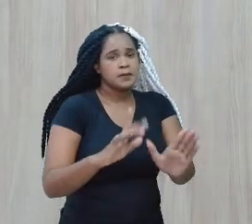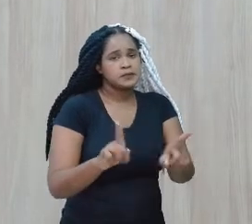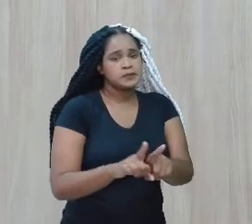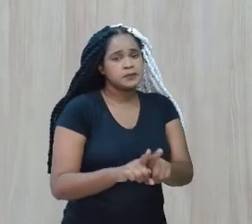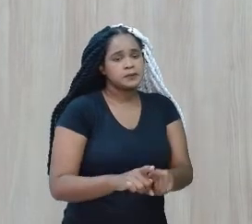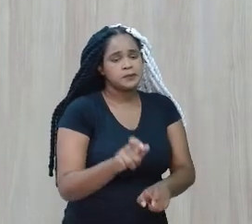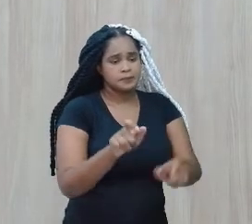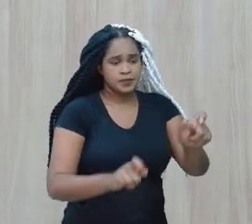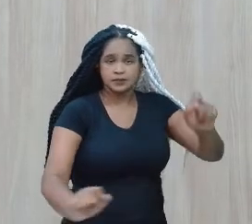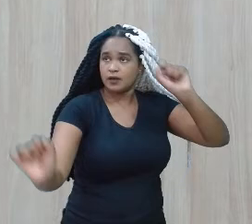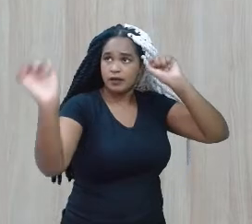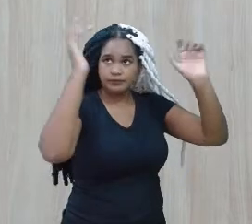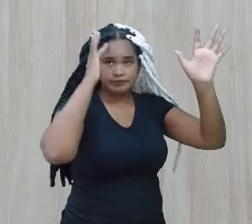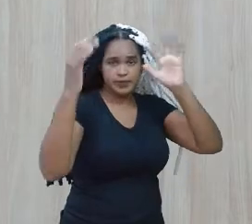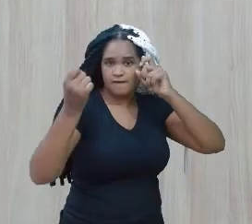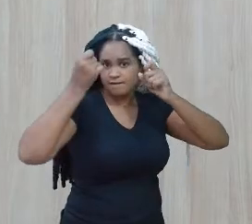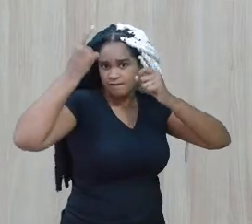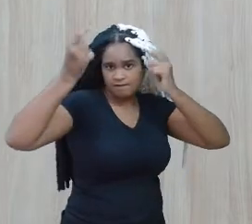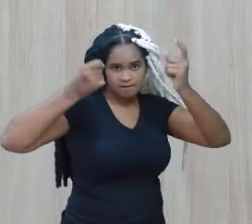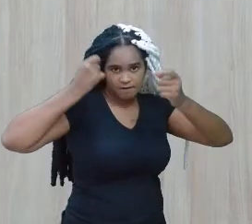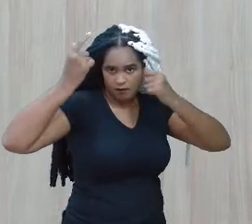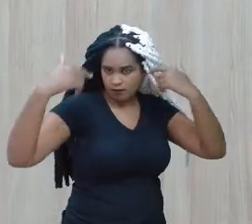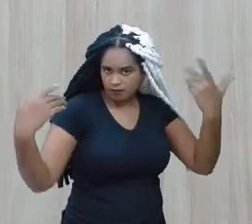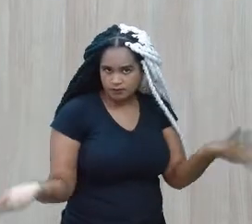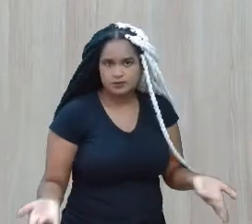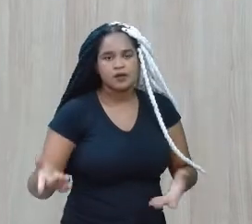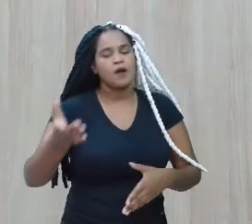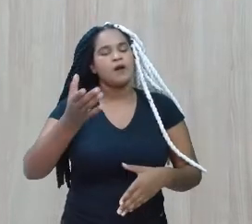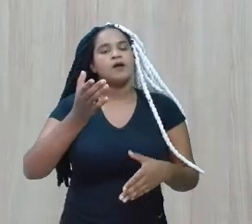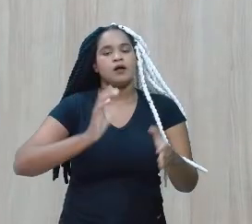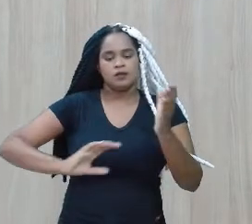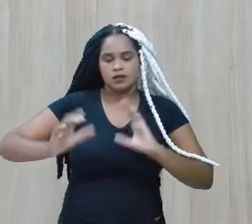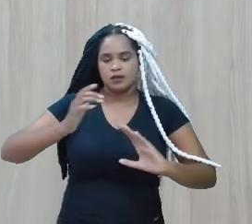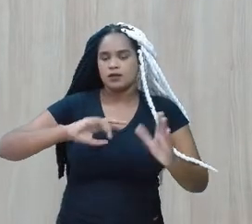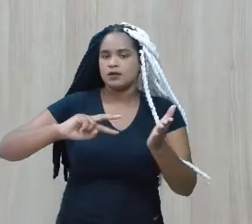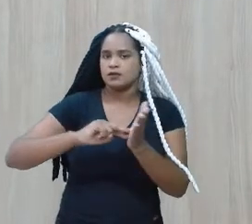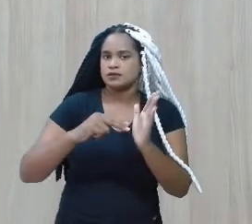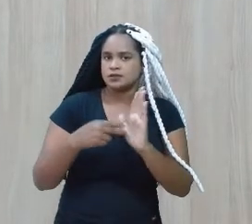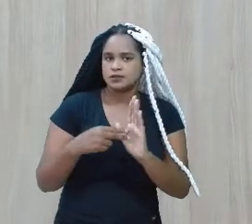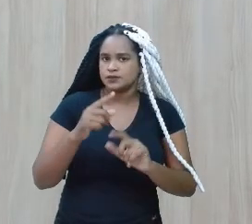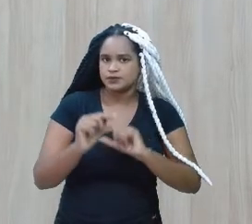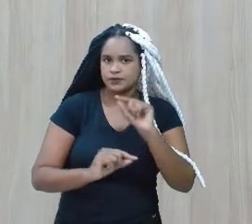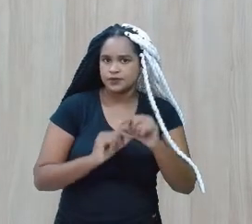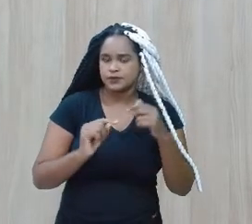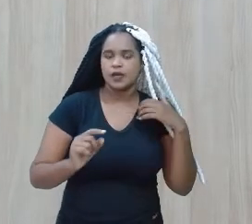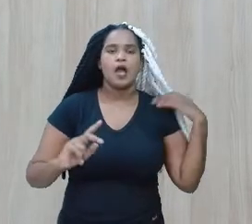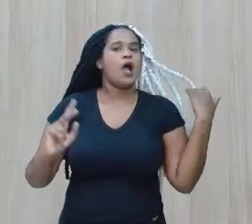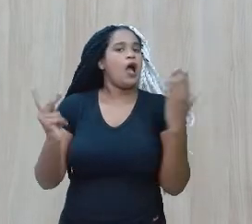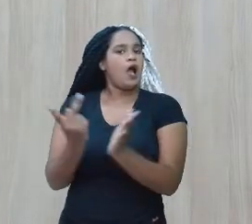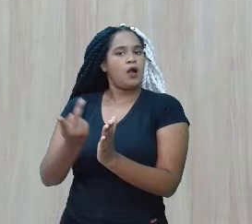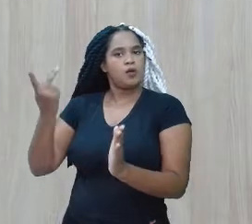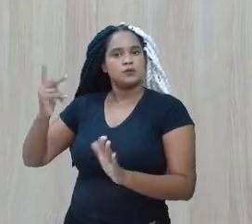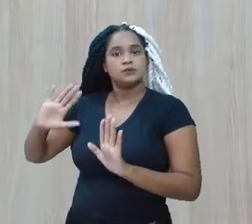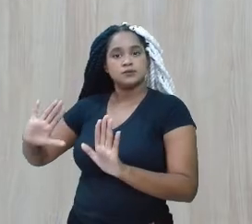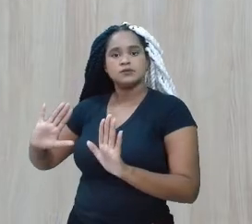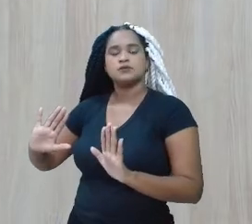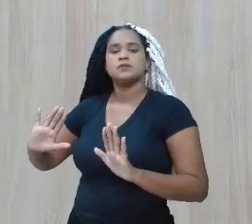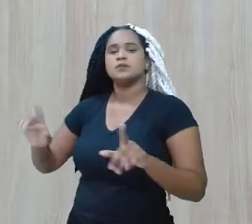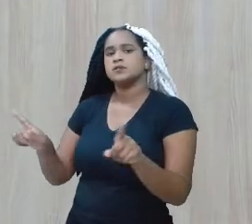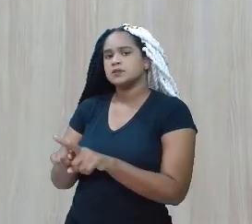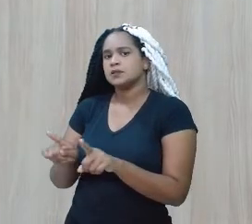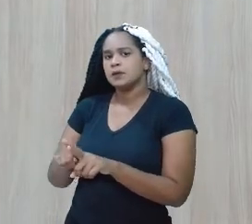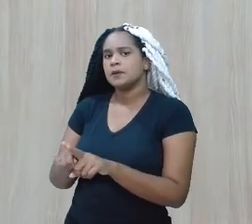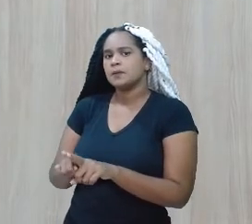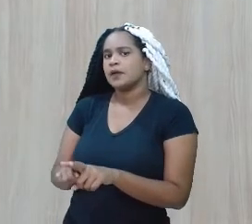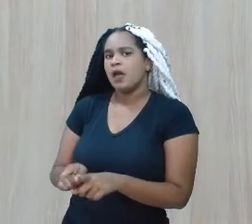em volta, em torno desse fato, não é? Então, a lenda é tudo aquilo que parte de um fato, de um acontecimento, como também de algo que